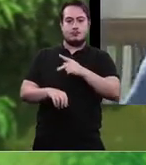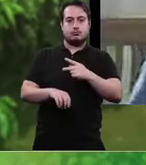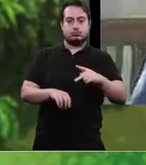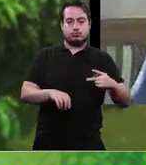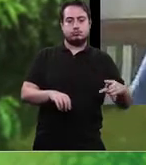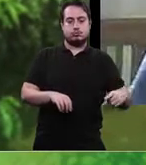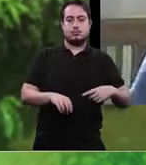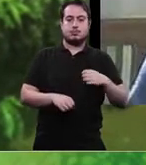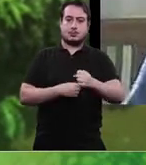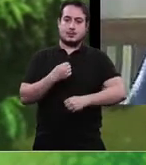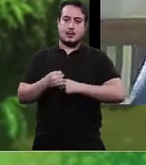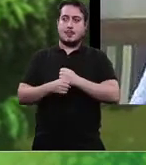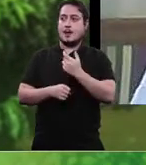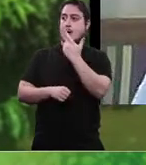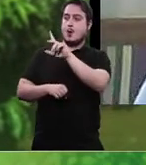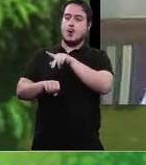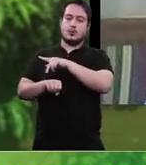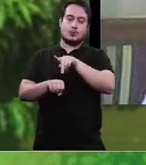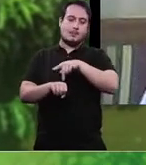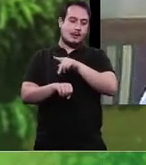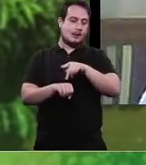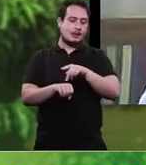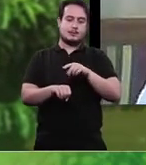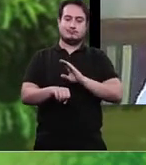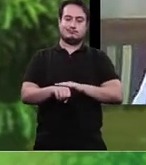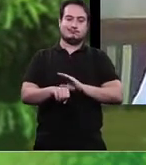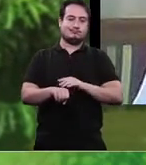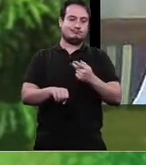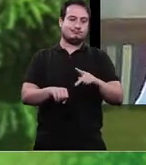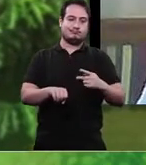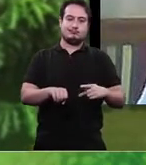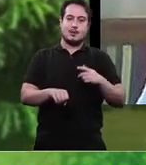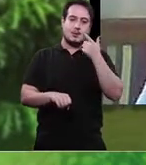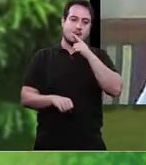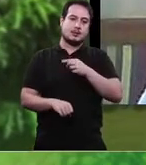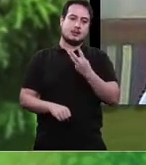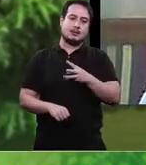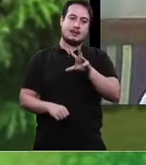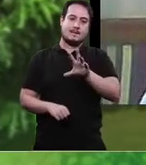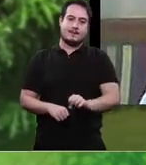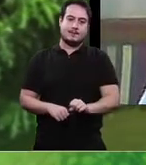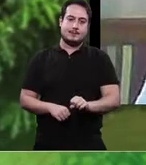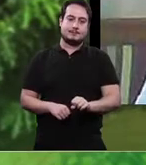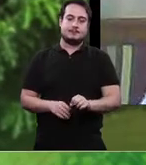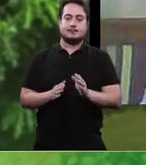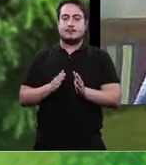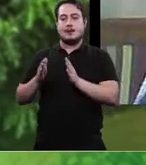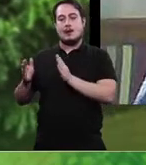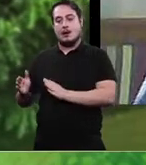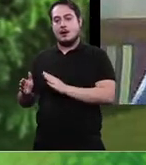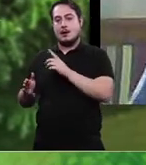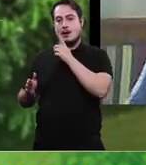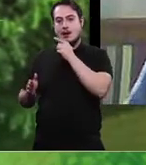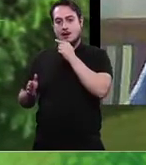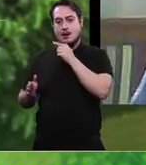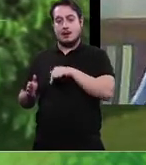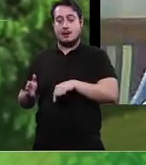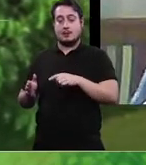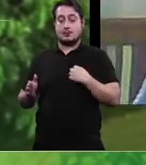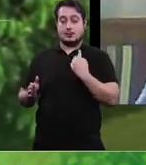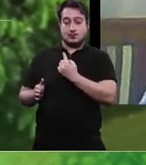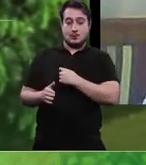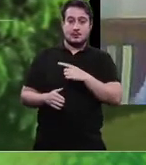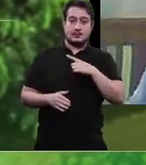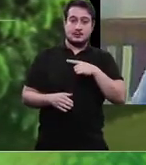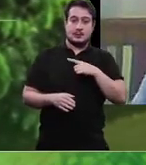país, né, que o limitante, talvez, para a produção de uma época do ano é água, né, que a gente tem a